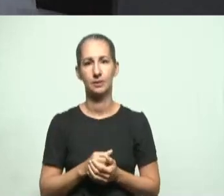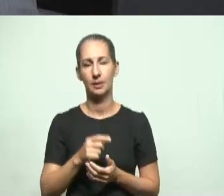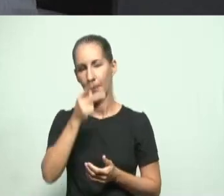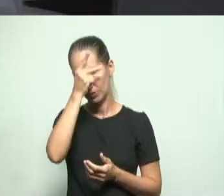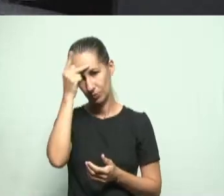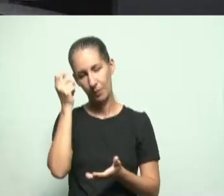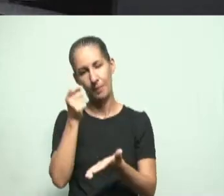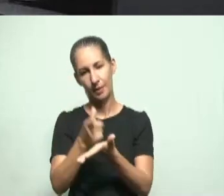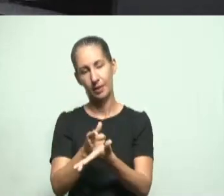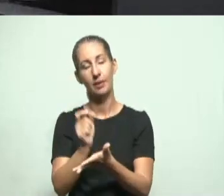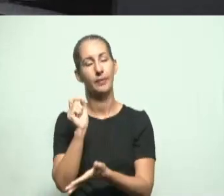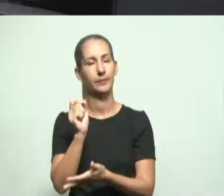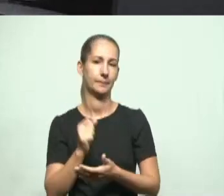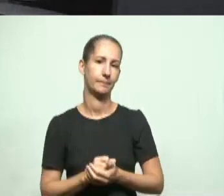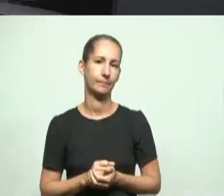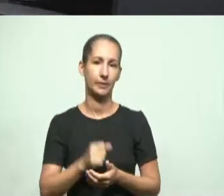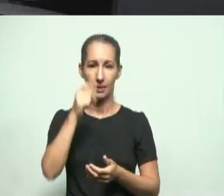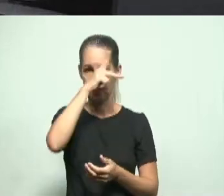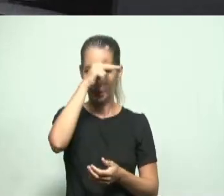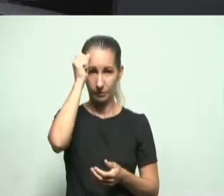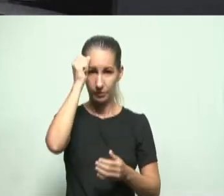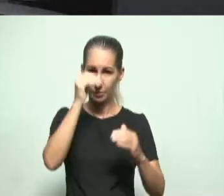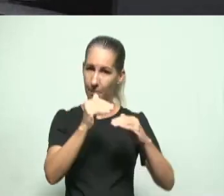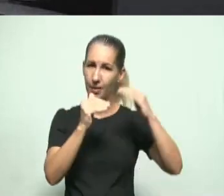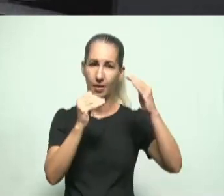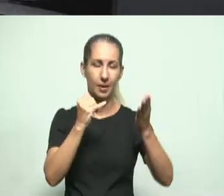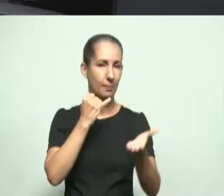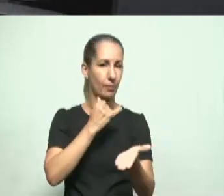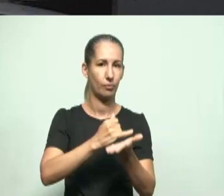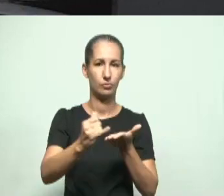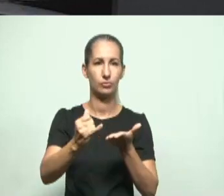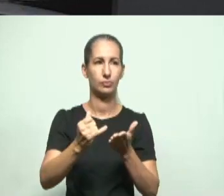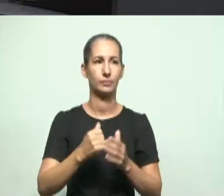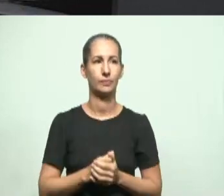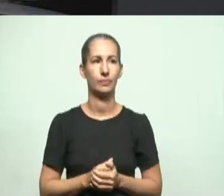vai pagar a conta. E o que vai acontecer? A prefeitura vai aumentar imposto.